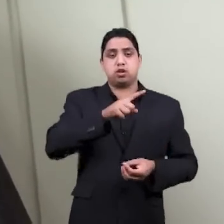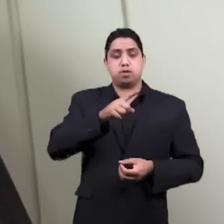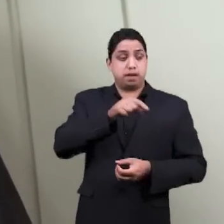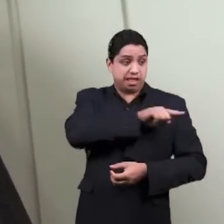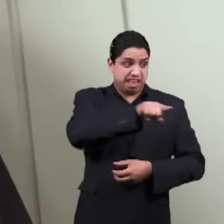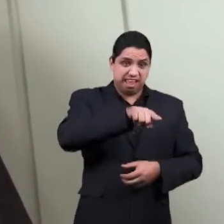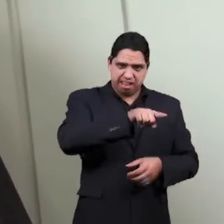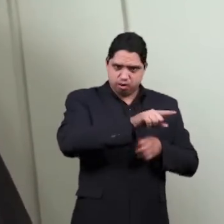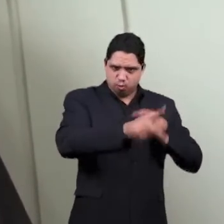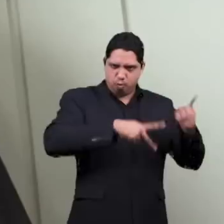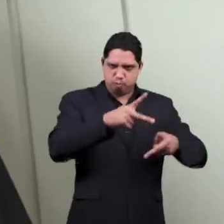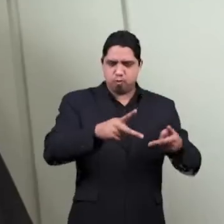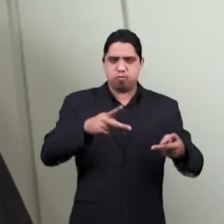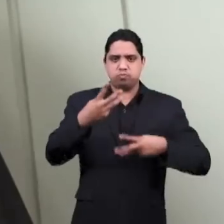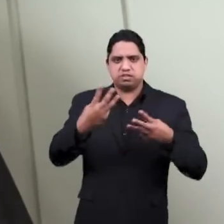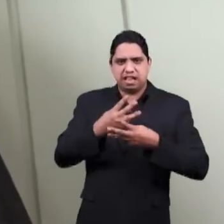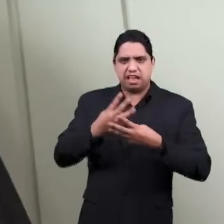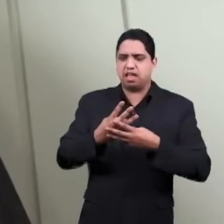que o